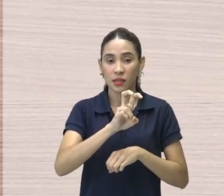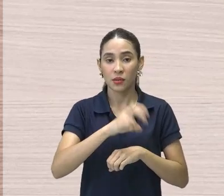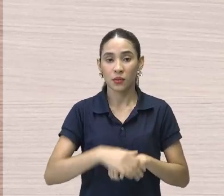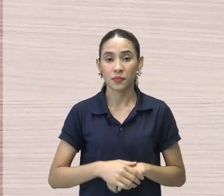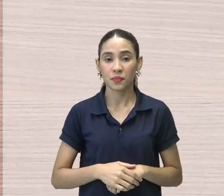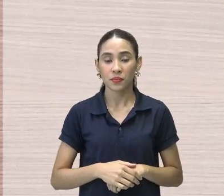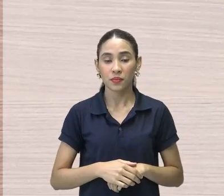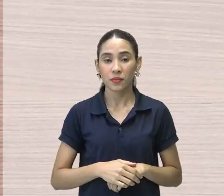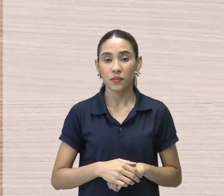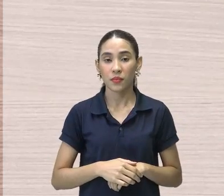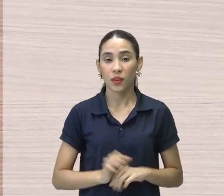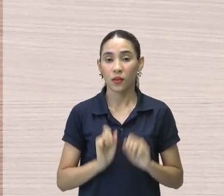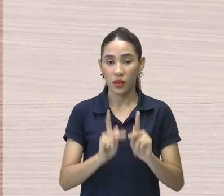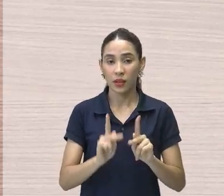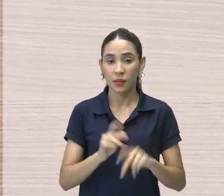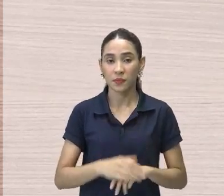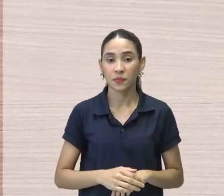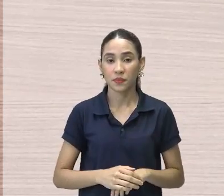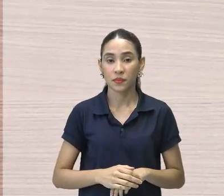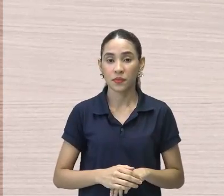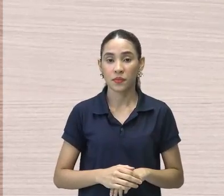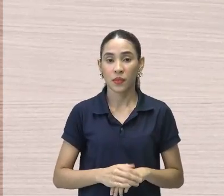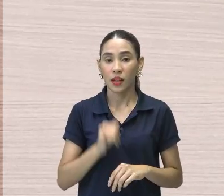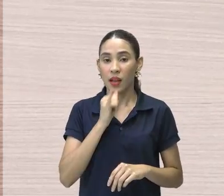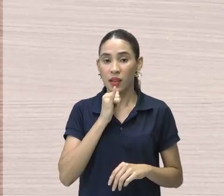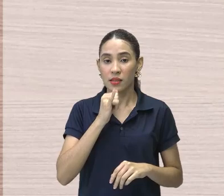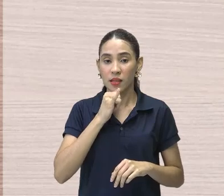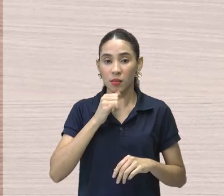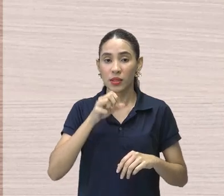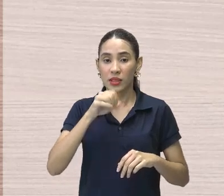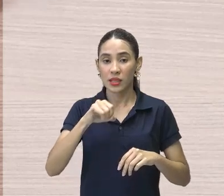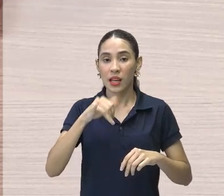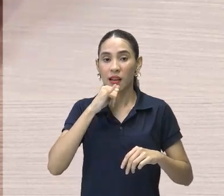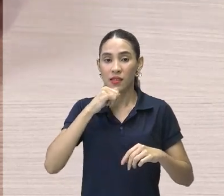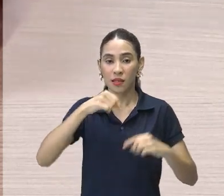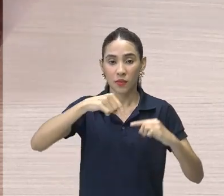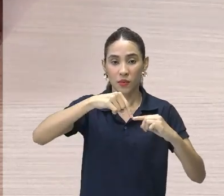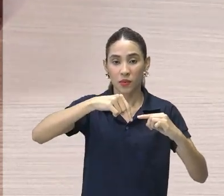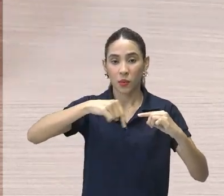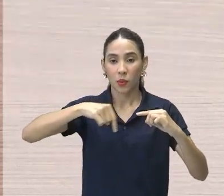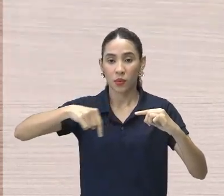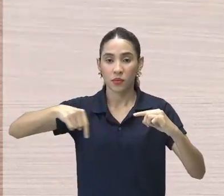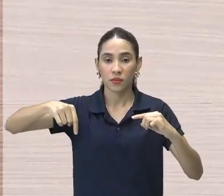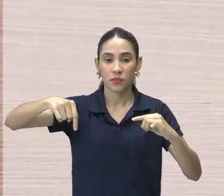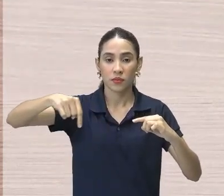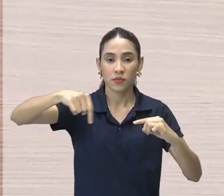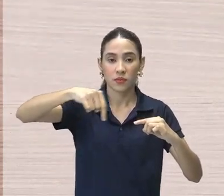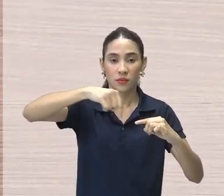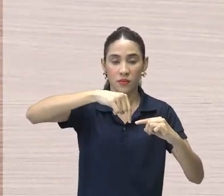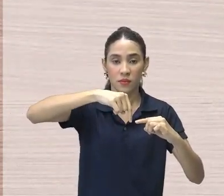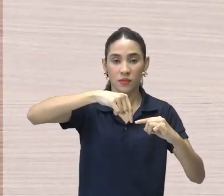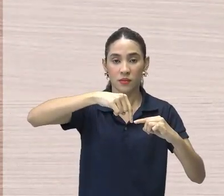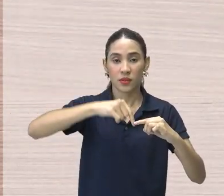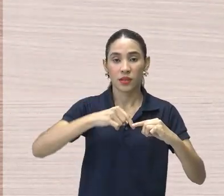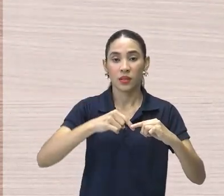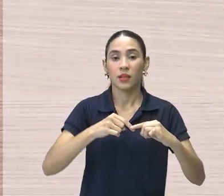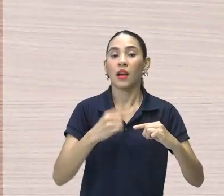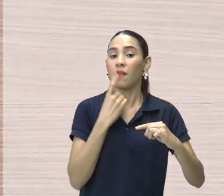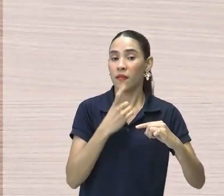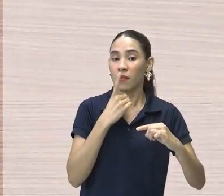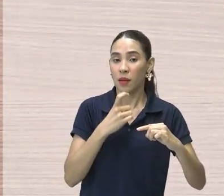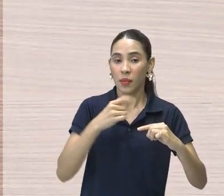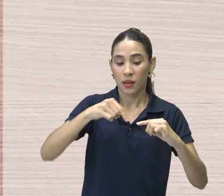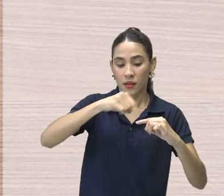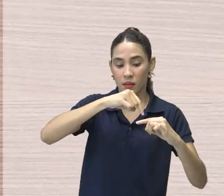5. Ok? Então, se eu der um giro, a minha ficha vermelha vai para